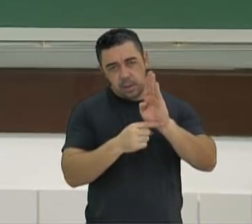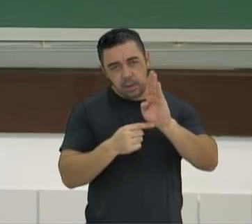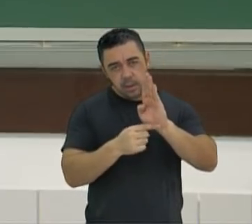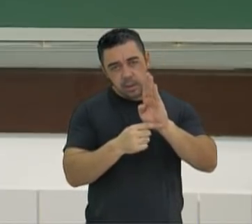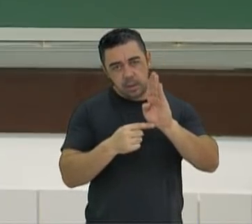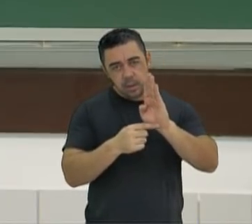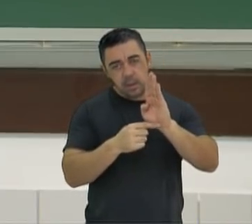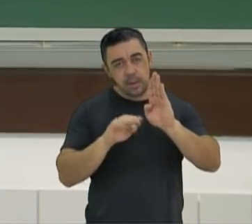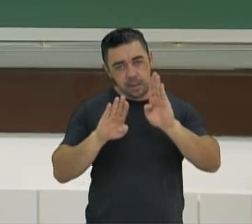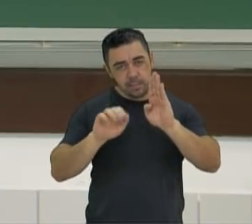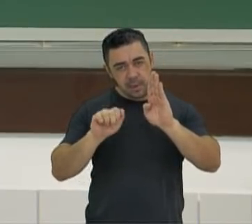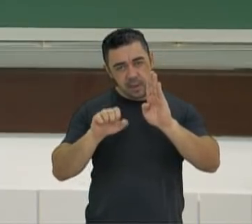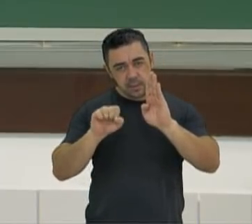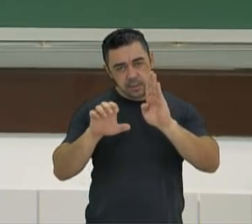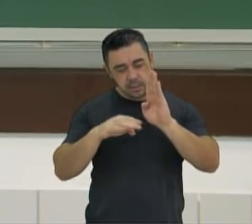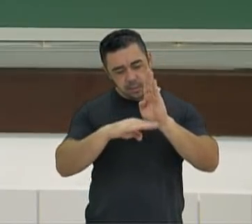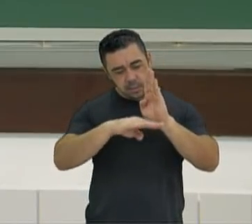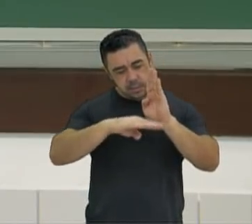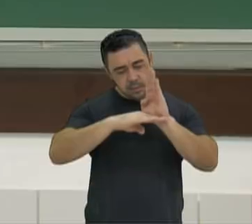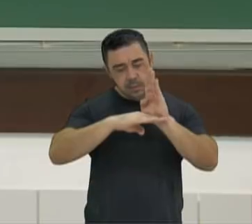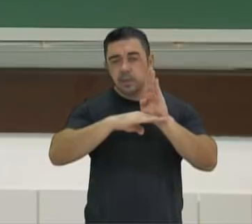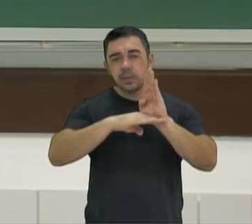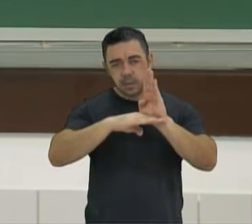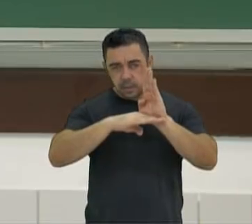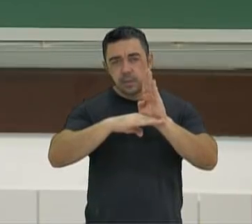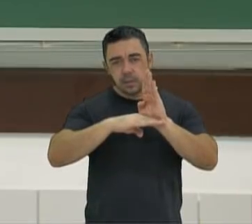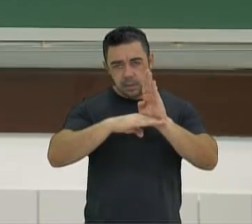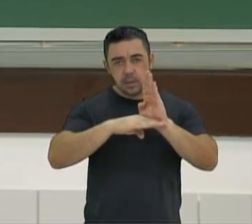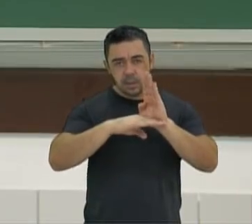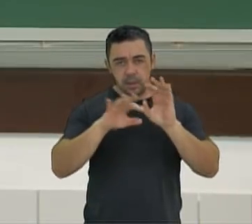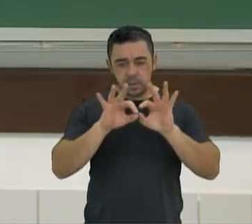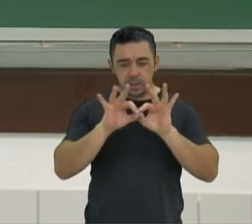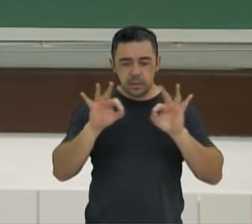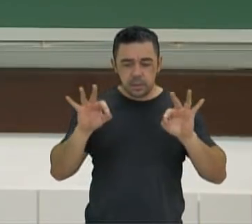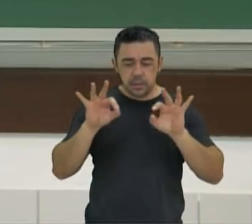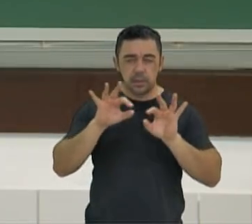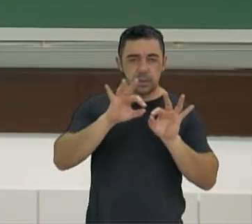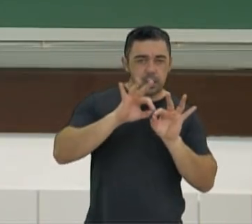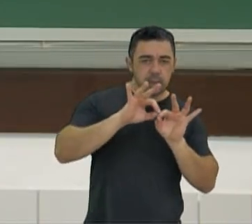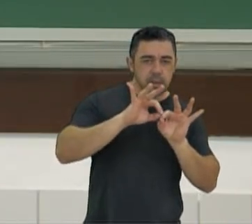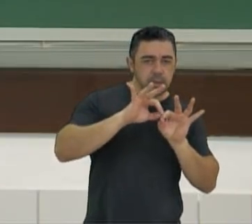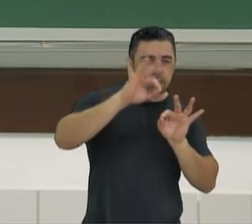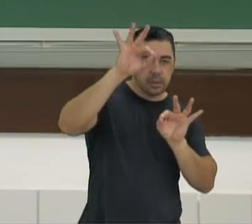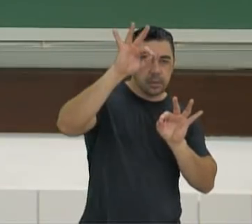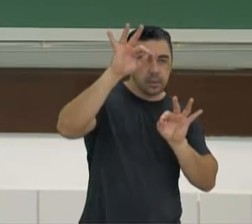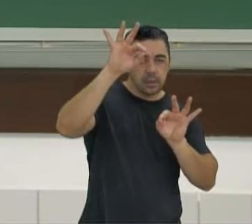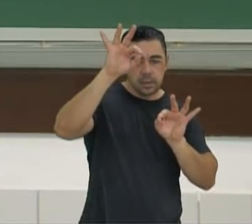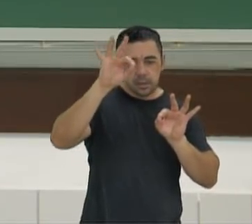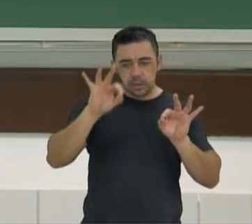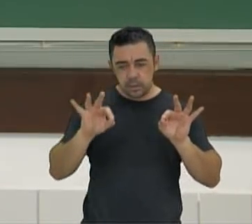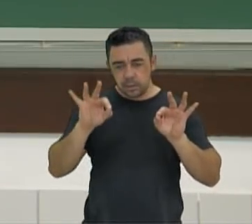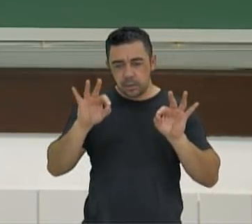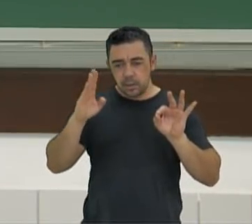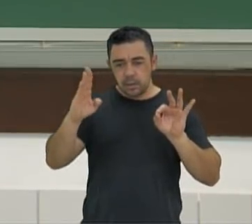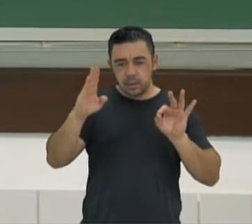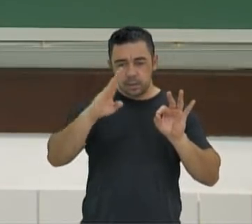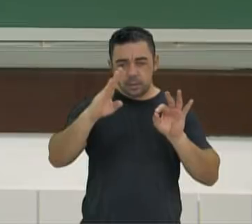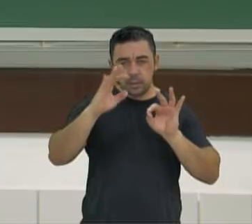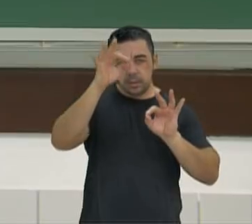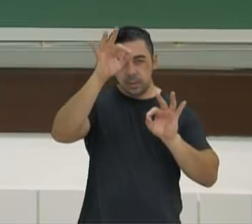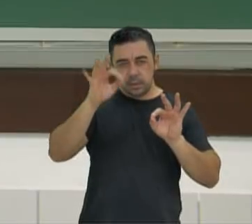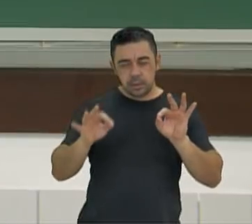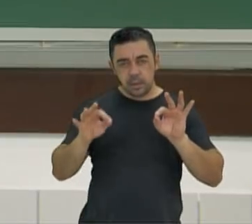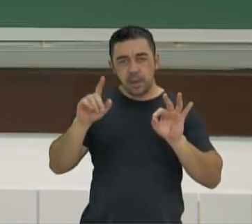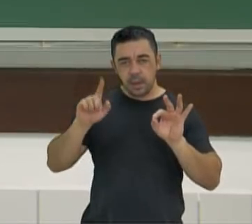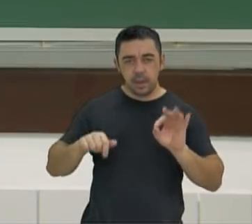laterais é aquela linha, aquele segmento, aquele tracinho que fica aqui, certo? E as faces laterais,